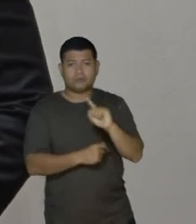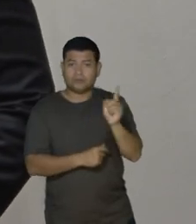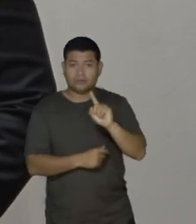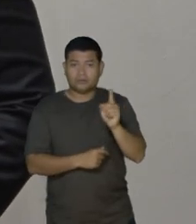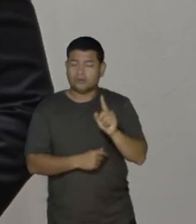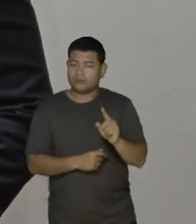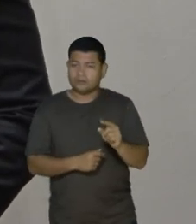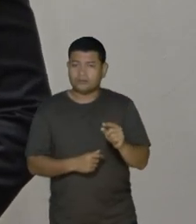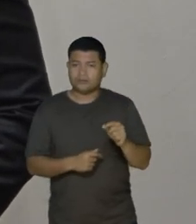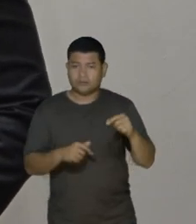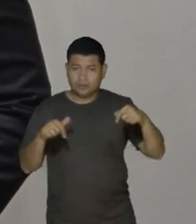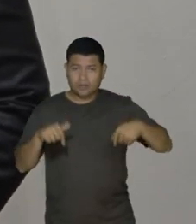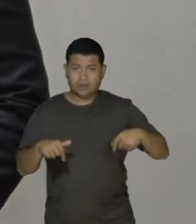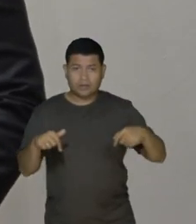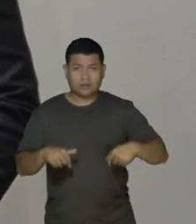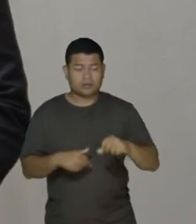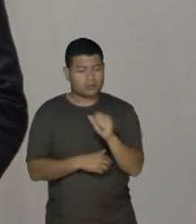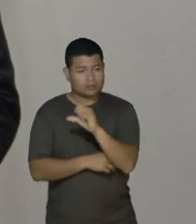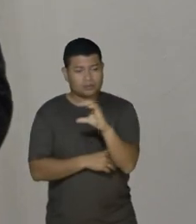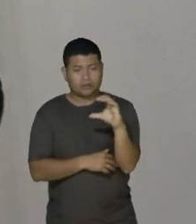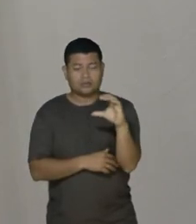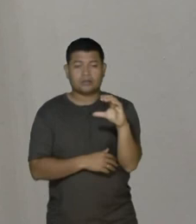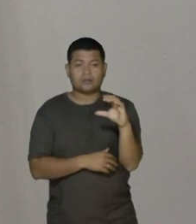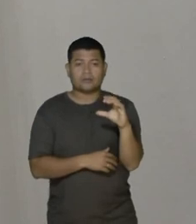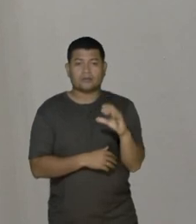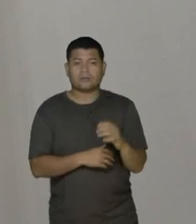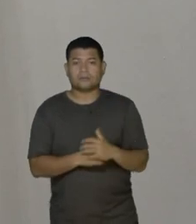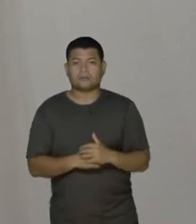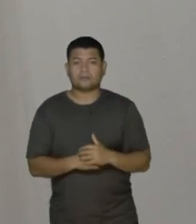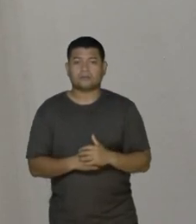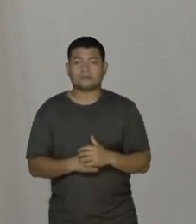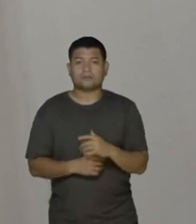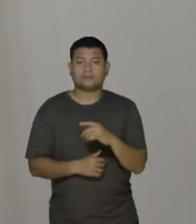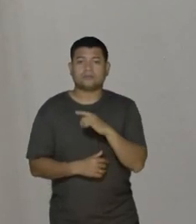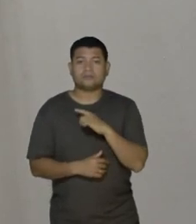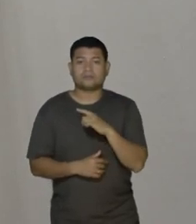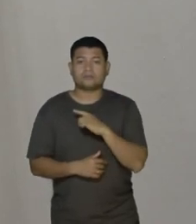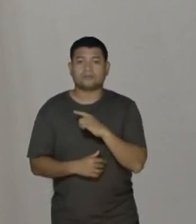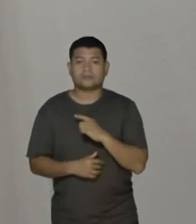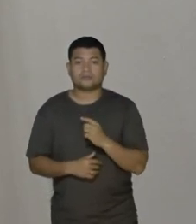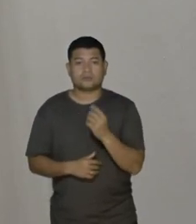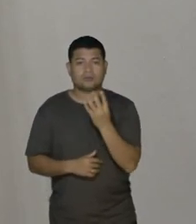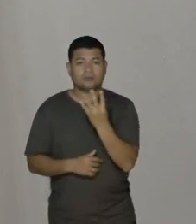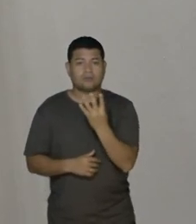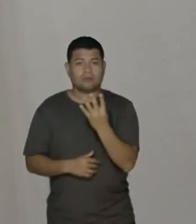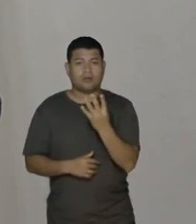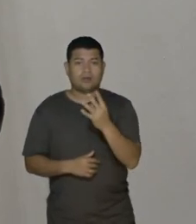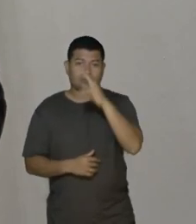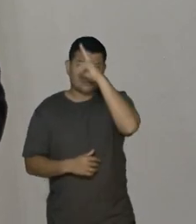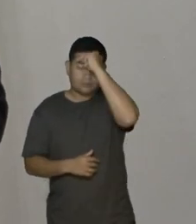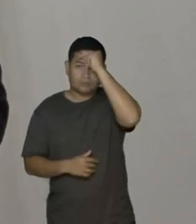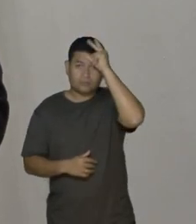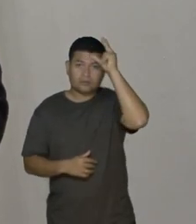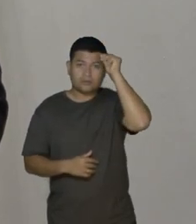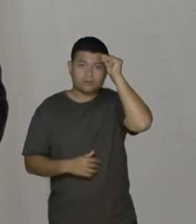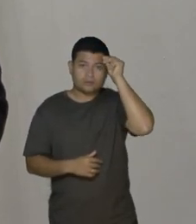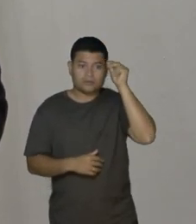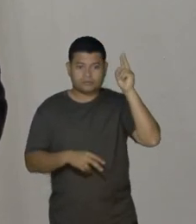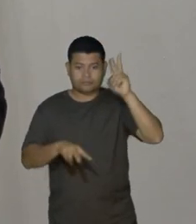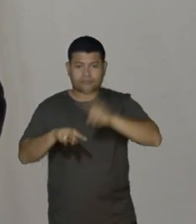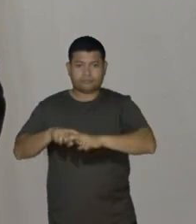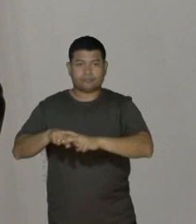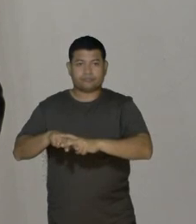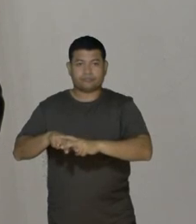centro-oeste, mas aqui em Santa Catarina nós estamos com 4 prefeitos presos.